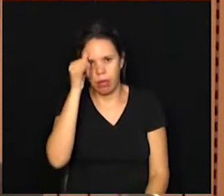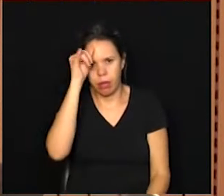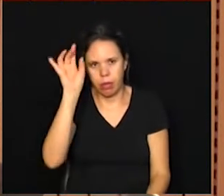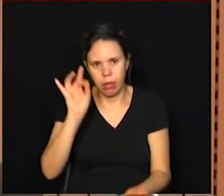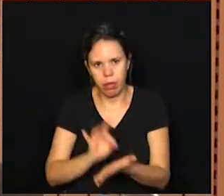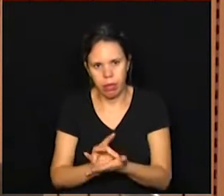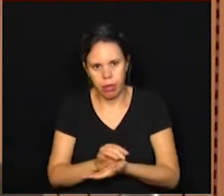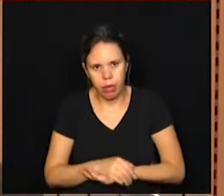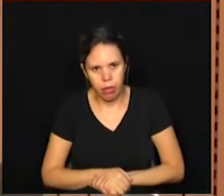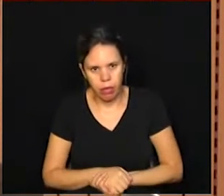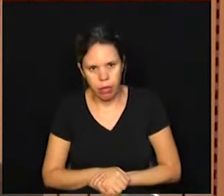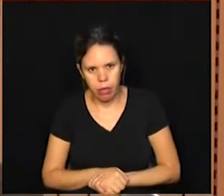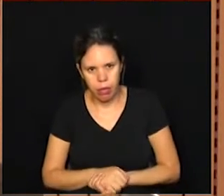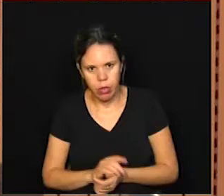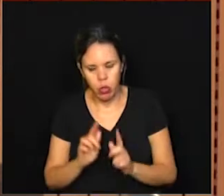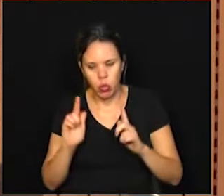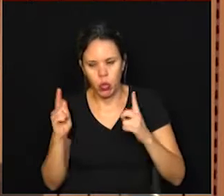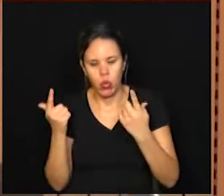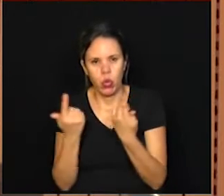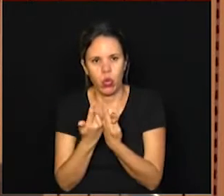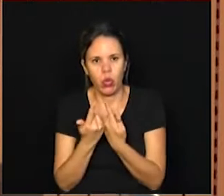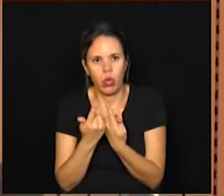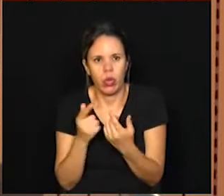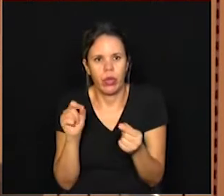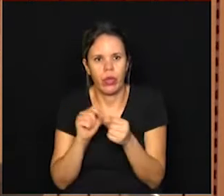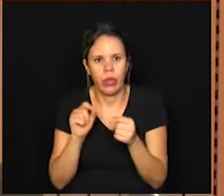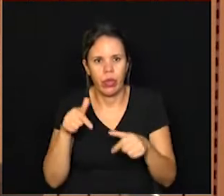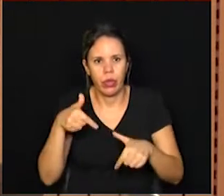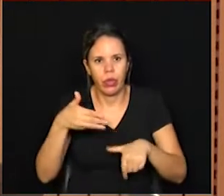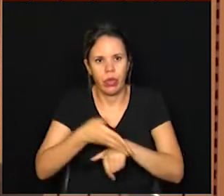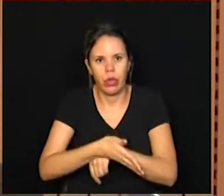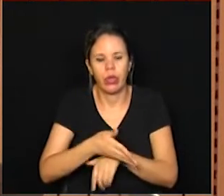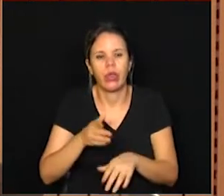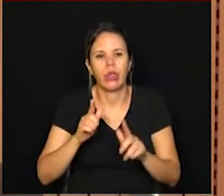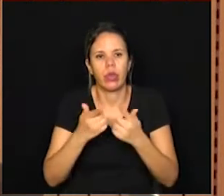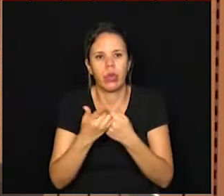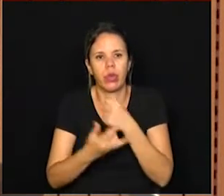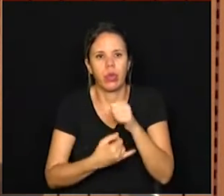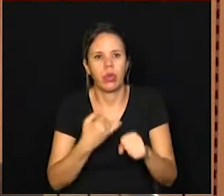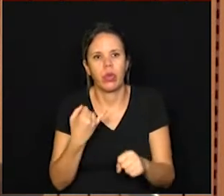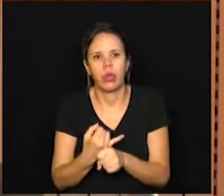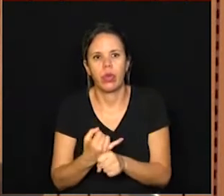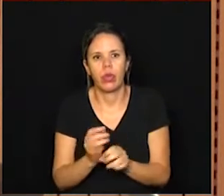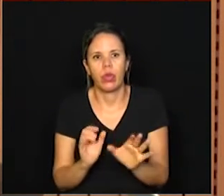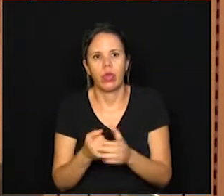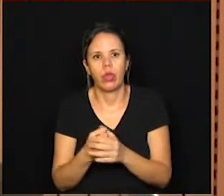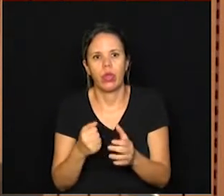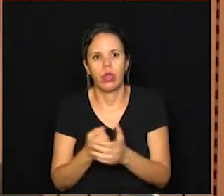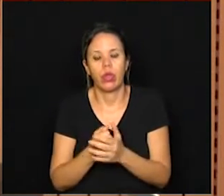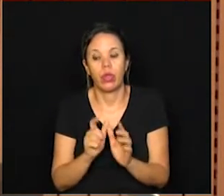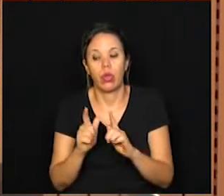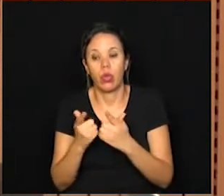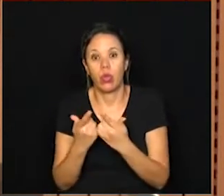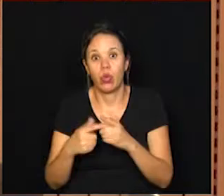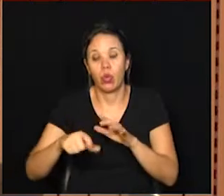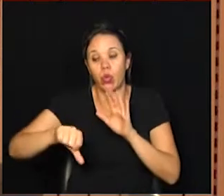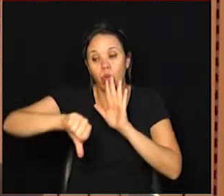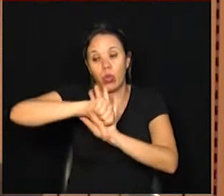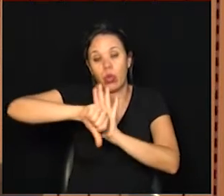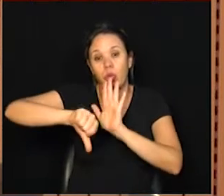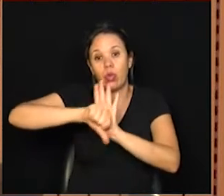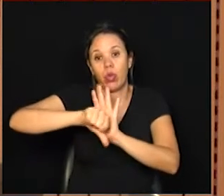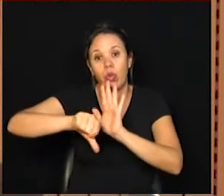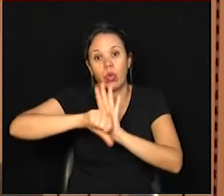eficaz desses grupos que lá atuam. Esses grupos, na maioria, são criminosos. São grupos de